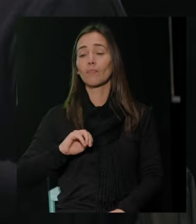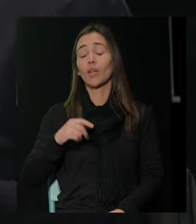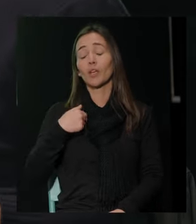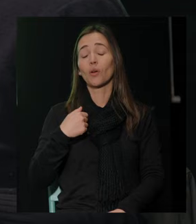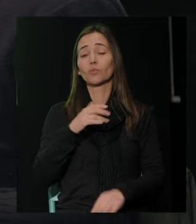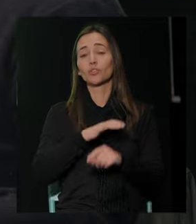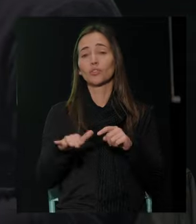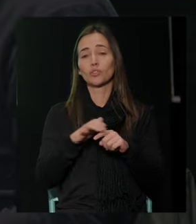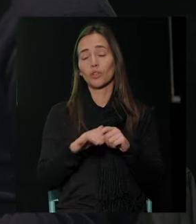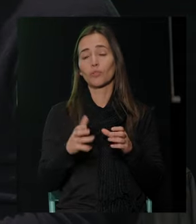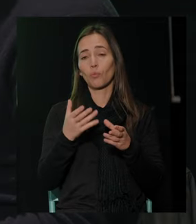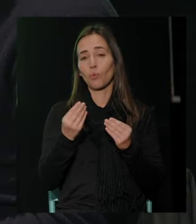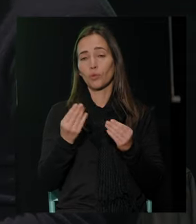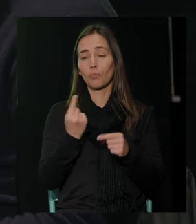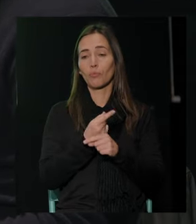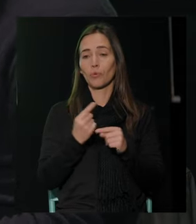porque conheci